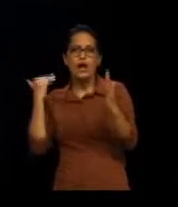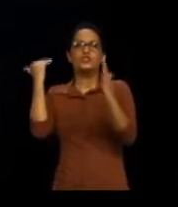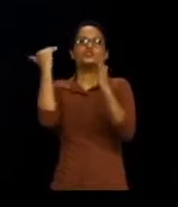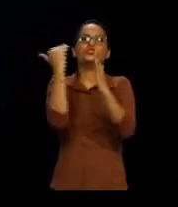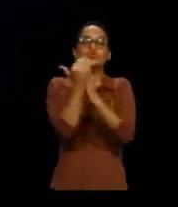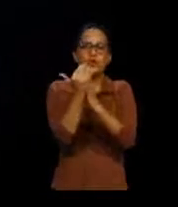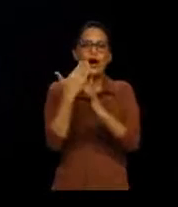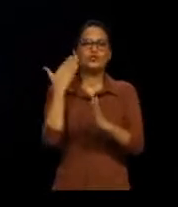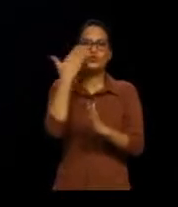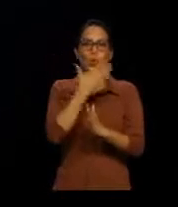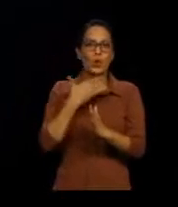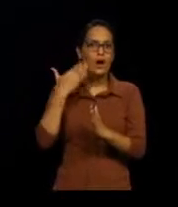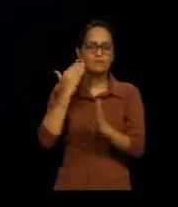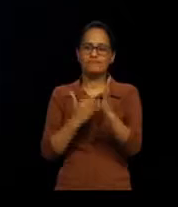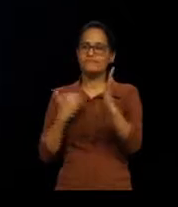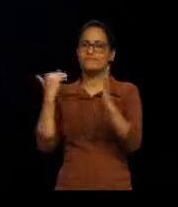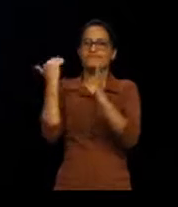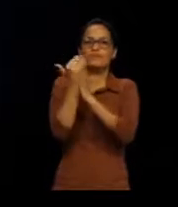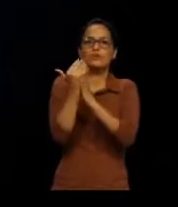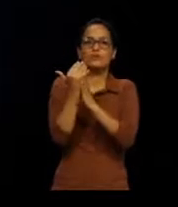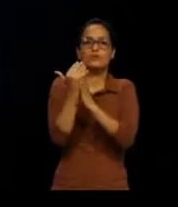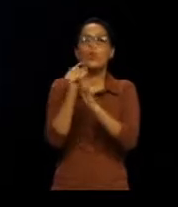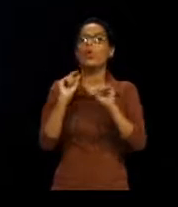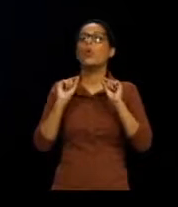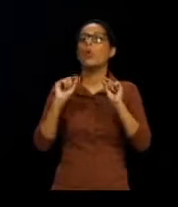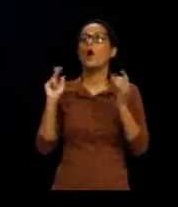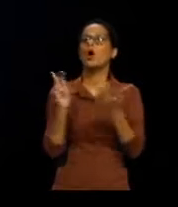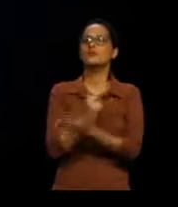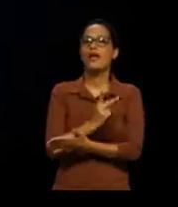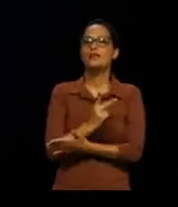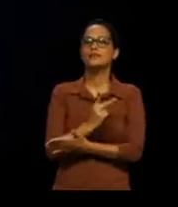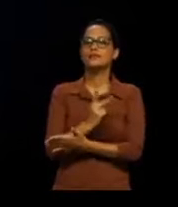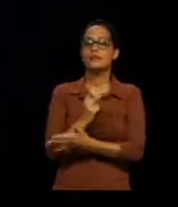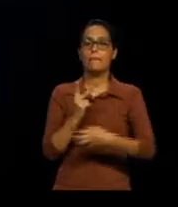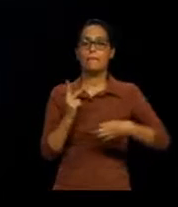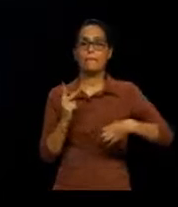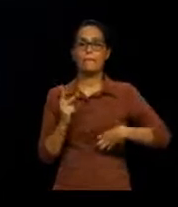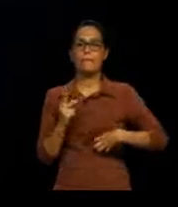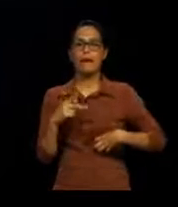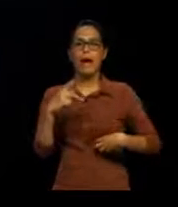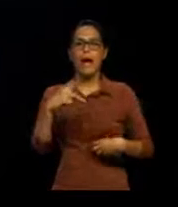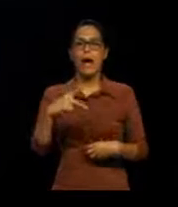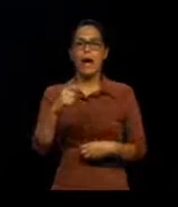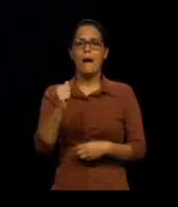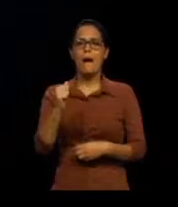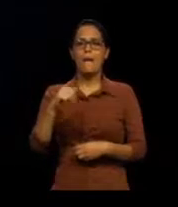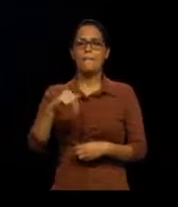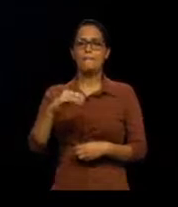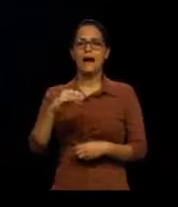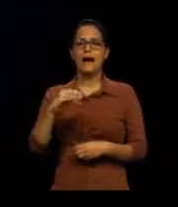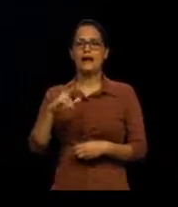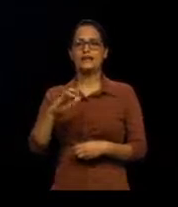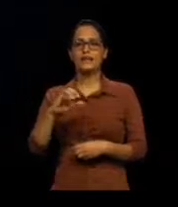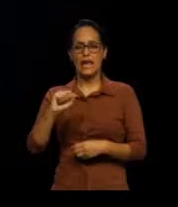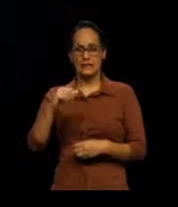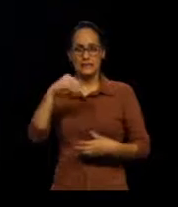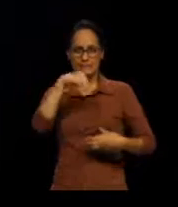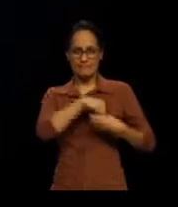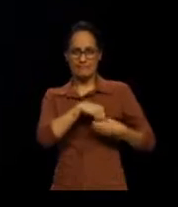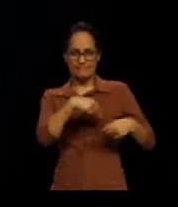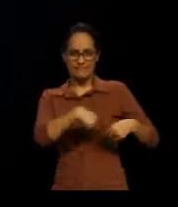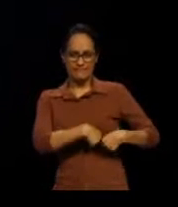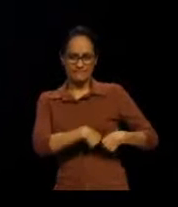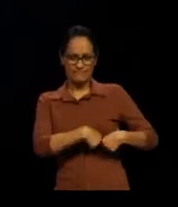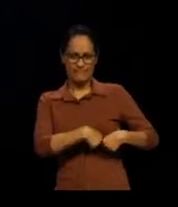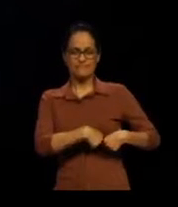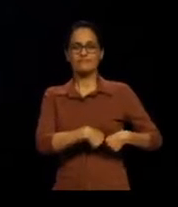uma refeição, o nosso pâncreas, que ele é uma glândula que possui uma parte endócrina e